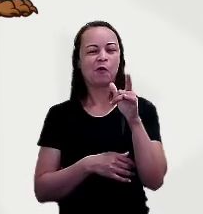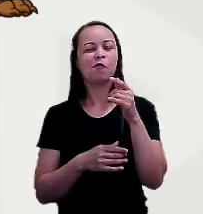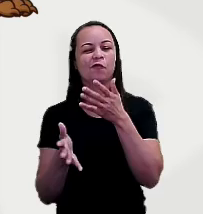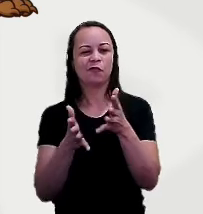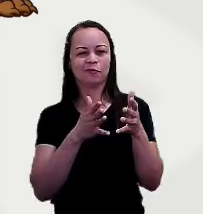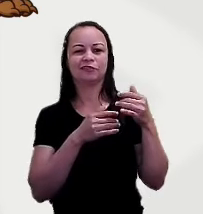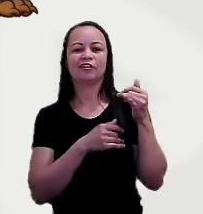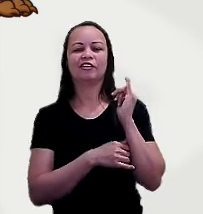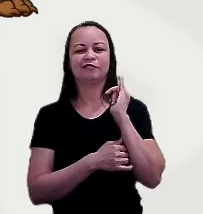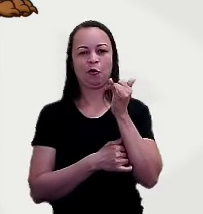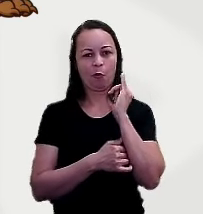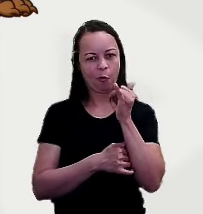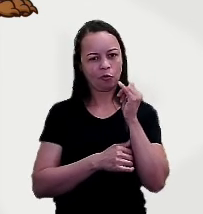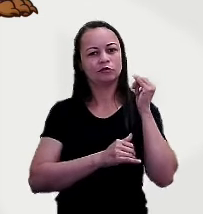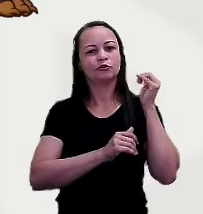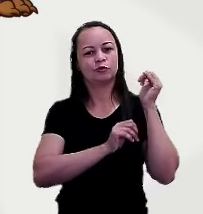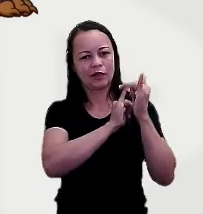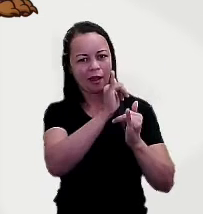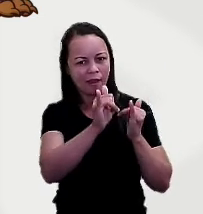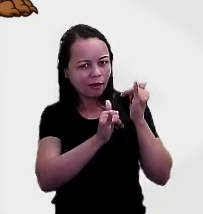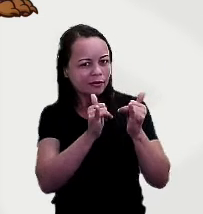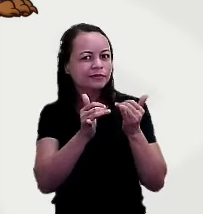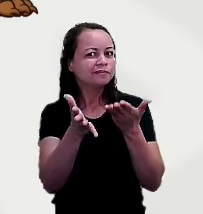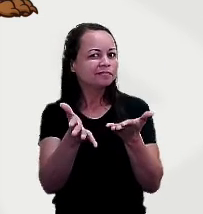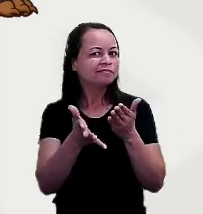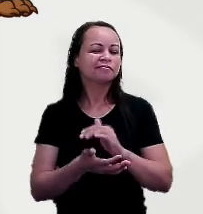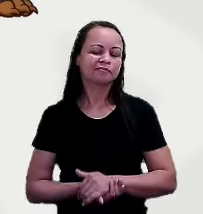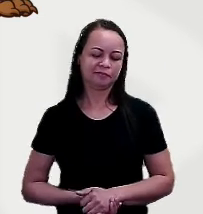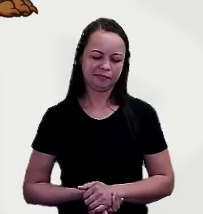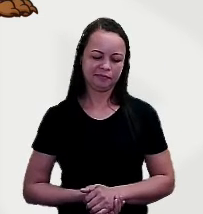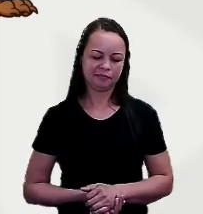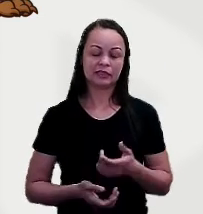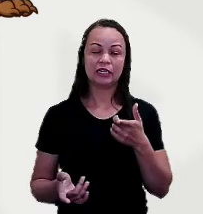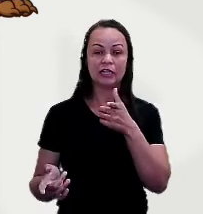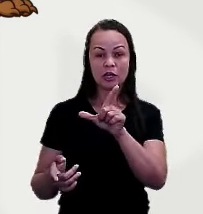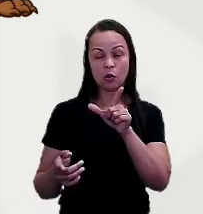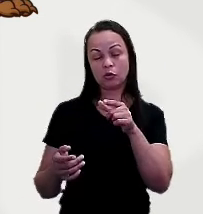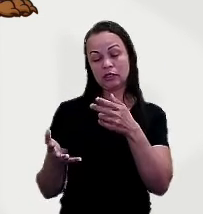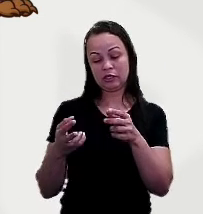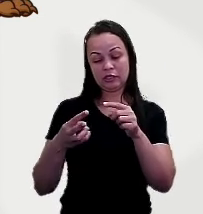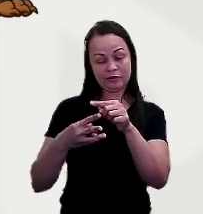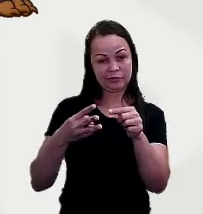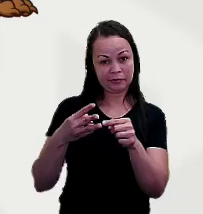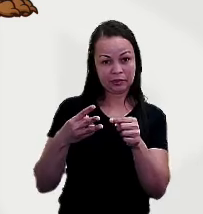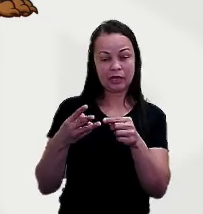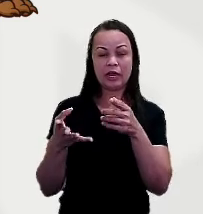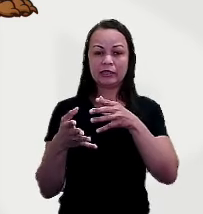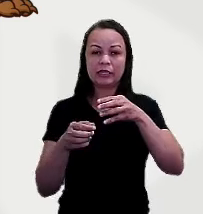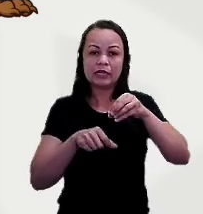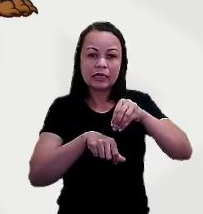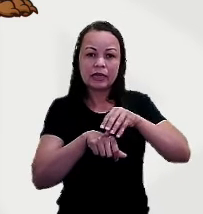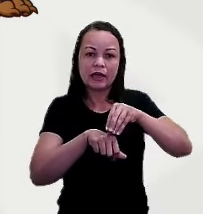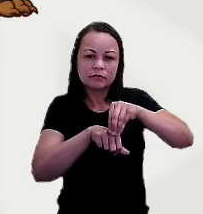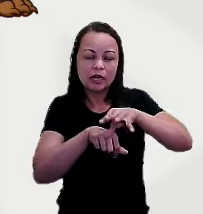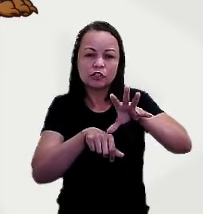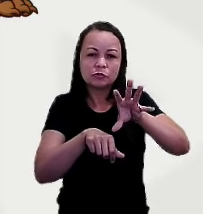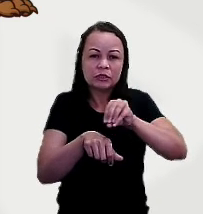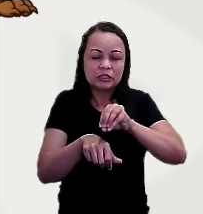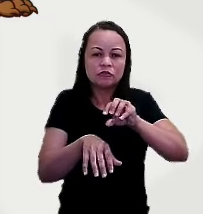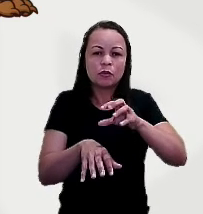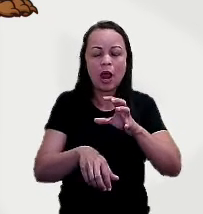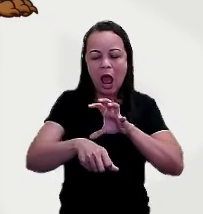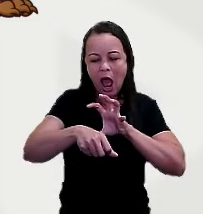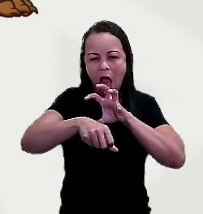da lenda, tá? E outras versões defendem que a condição é transmissível pela mordida. Ou